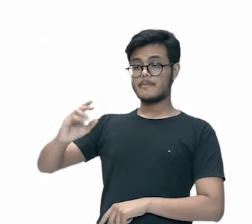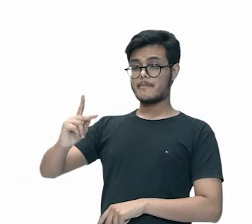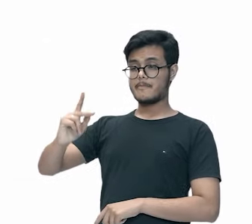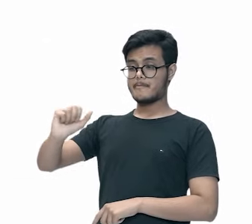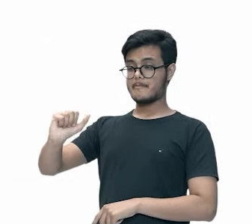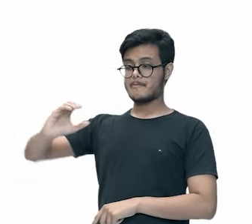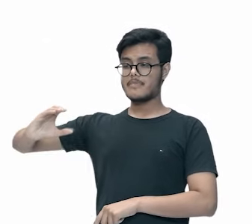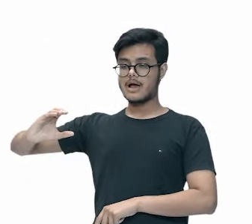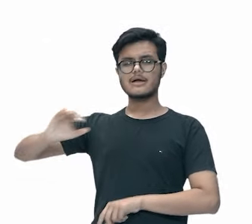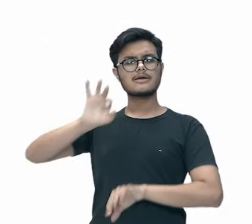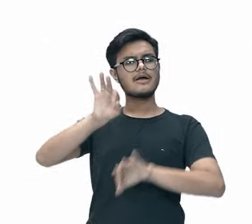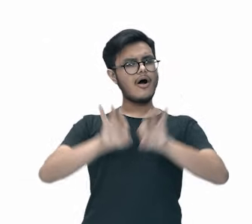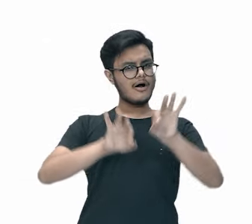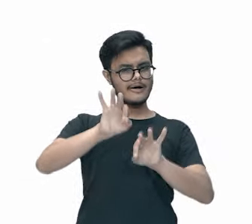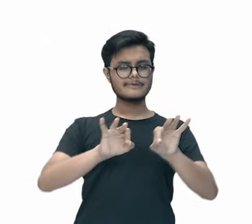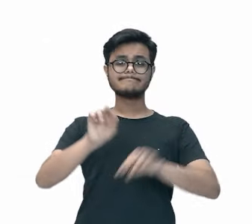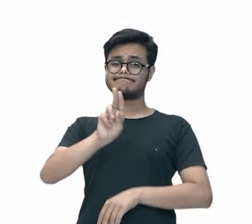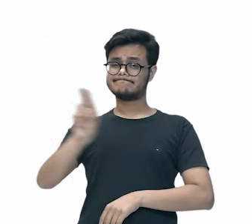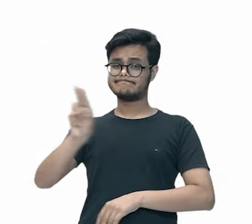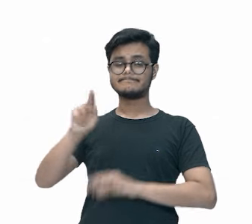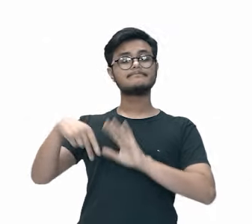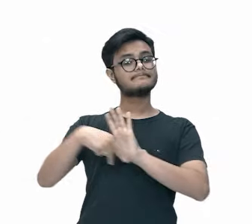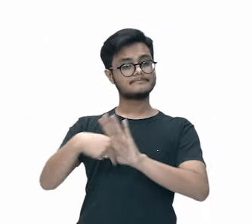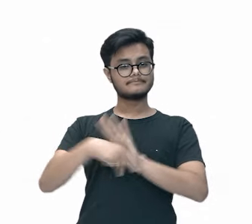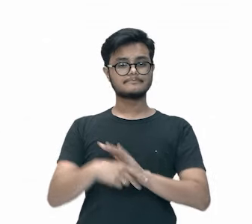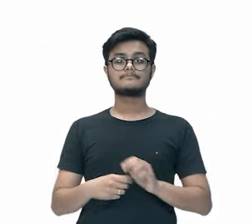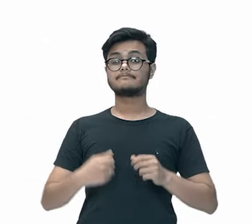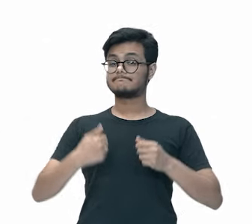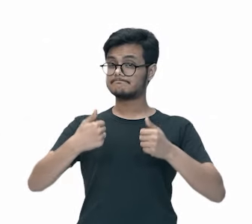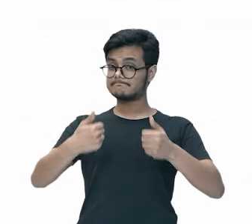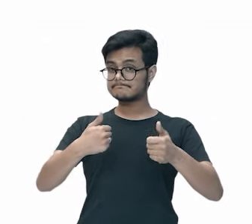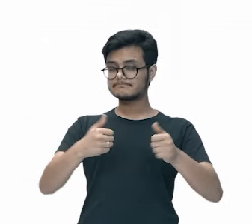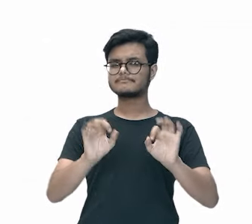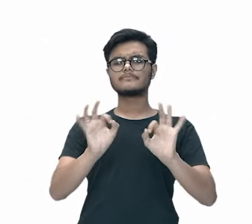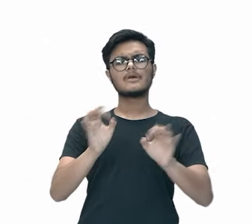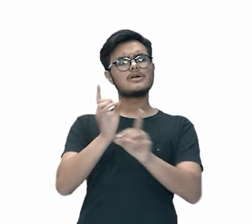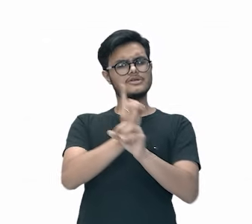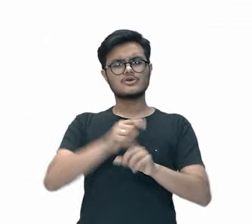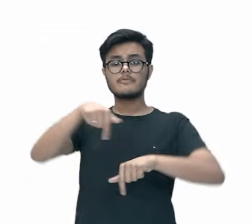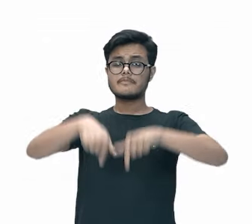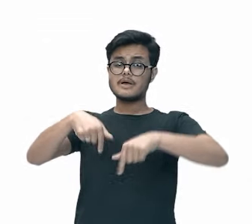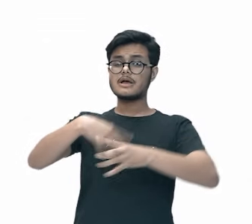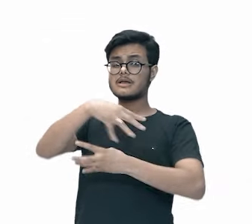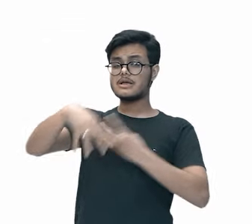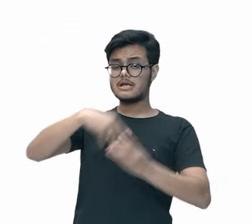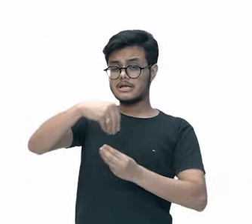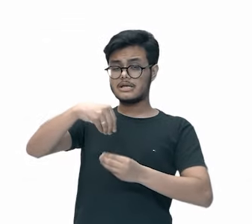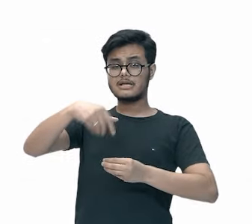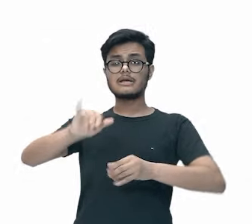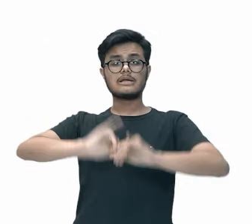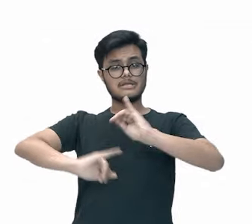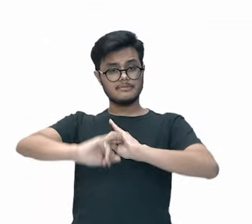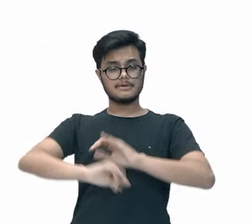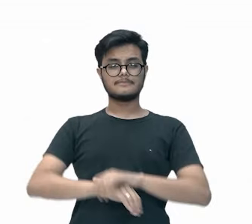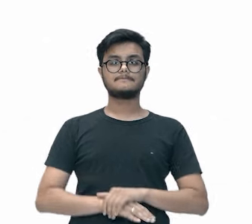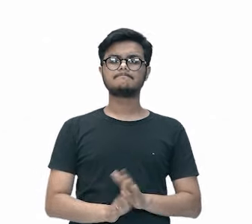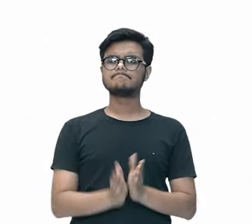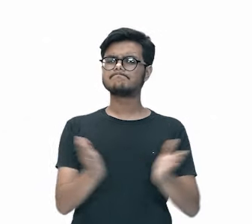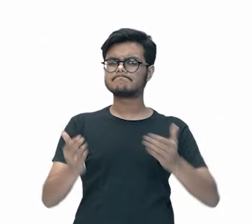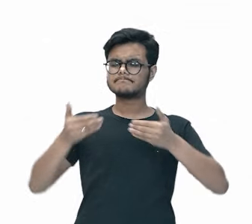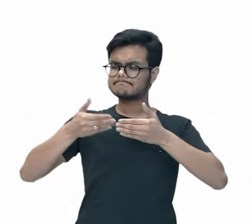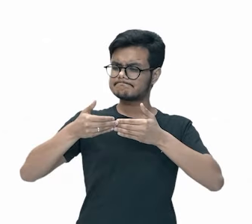gente possa dar nomes, assim, a partir do momento que esses compostos vão surgindo, tá? Quando, né, começou-se